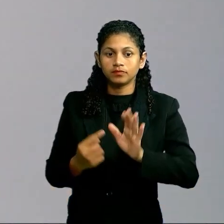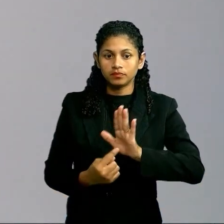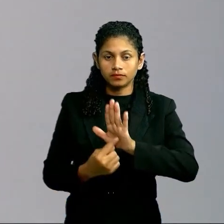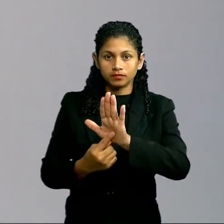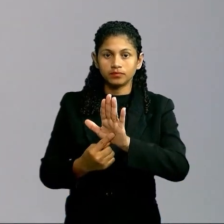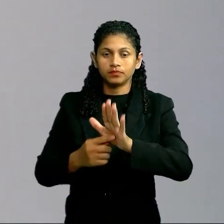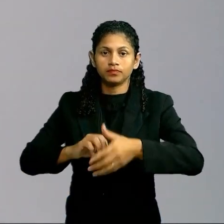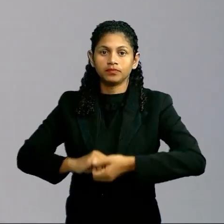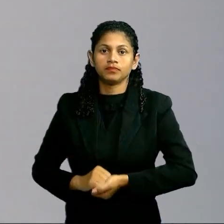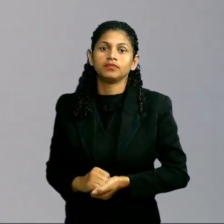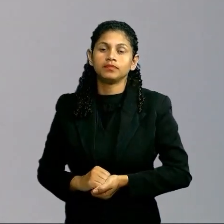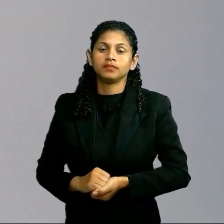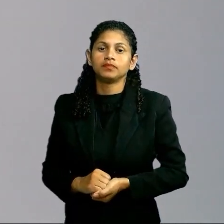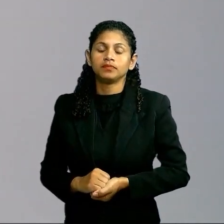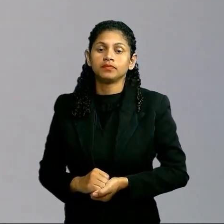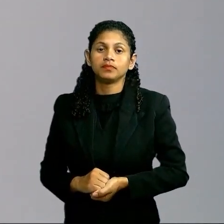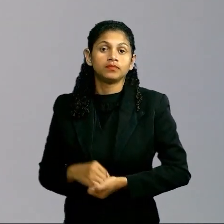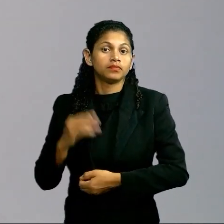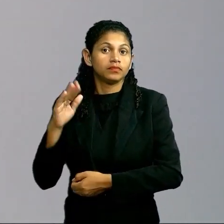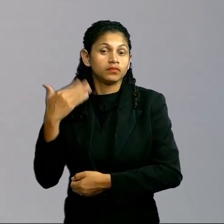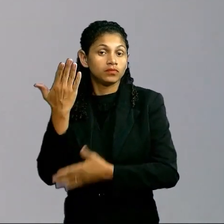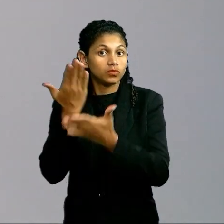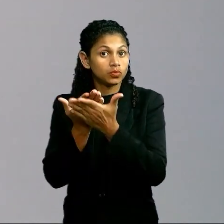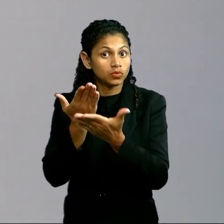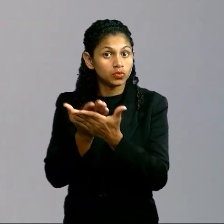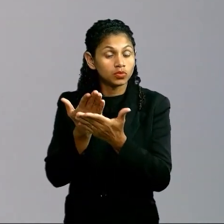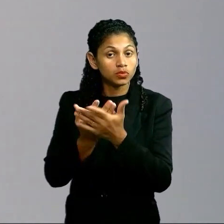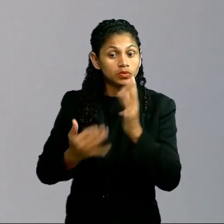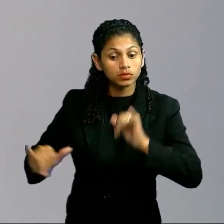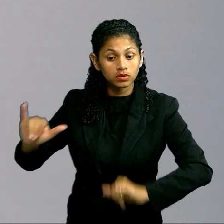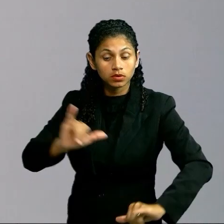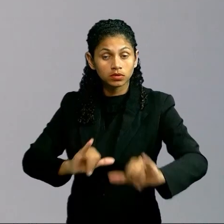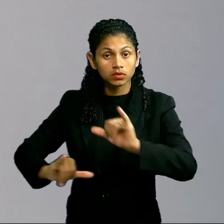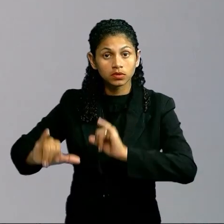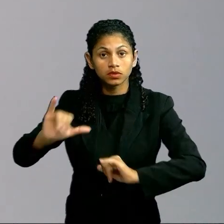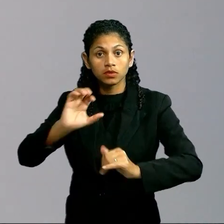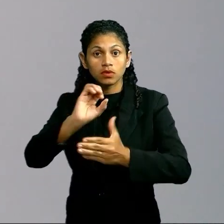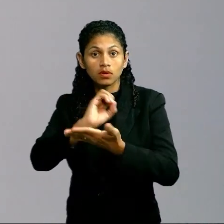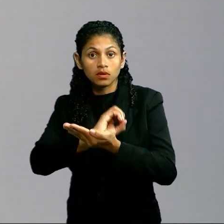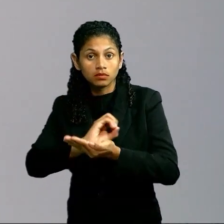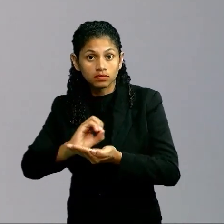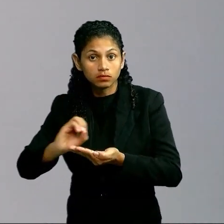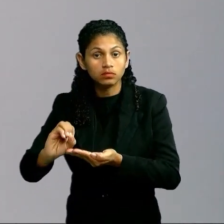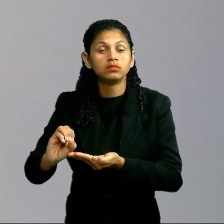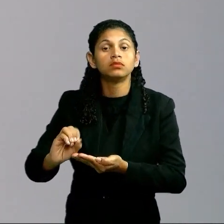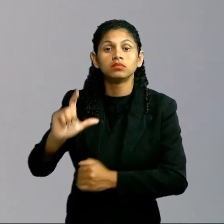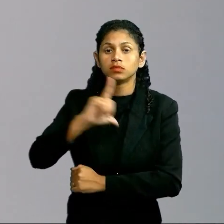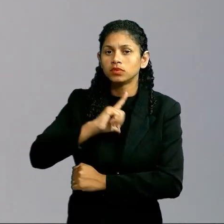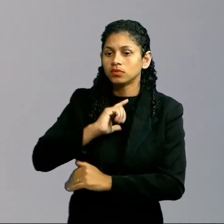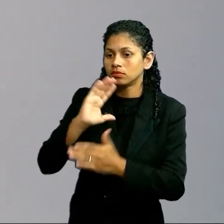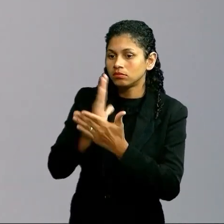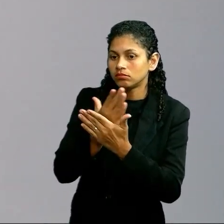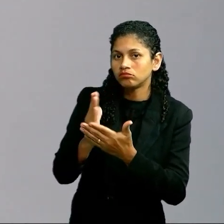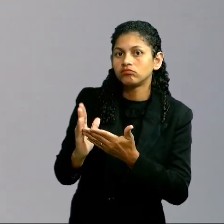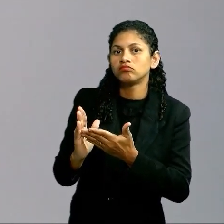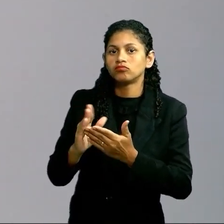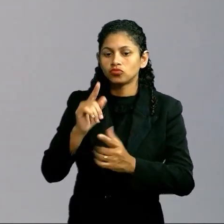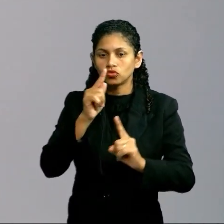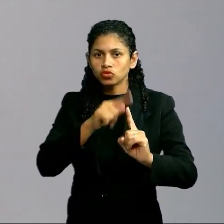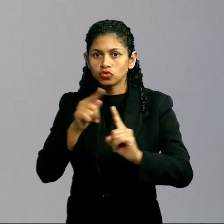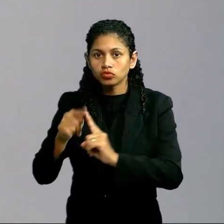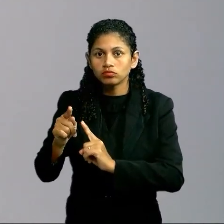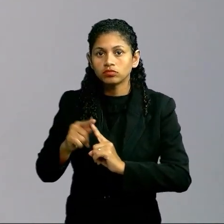de carbono. Então, quando se estuda química orgânica, nós temos alguns tipos de classificação. Eu posso classificar